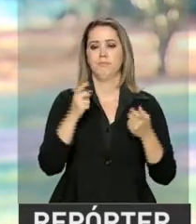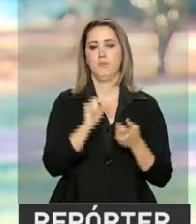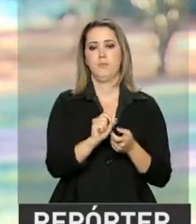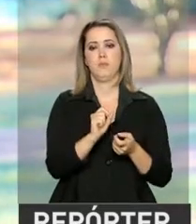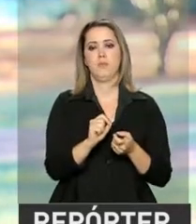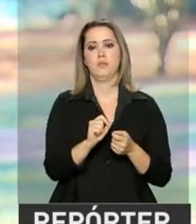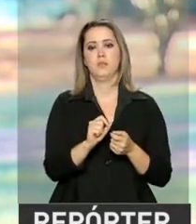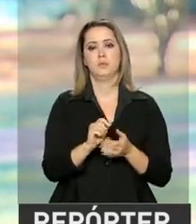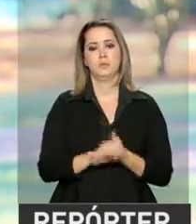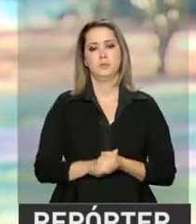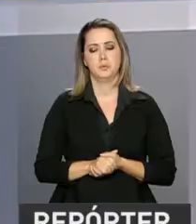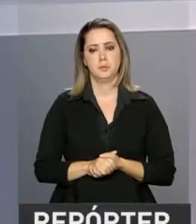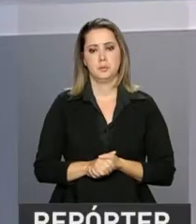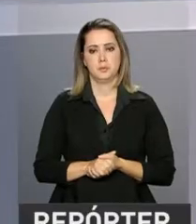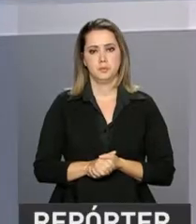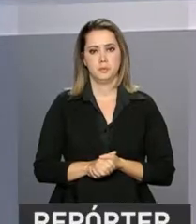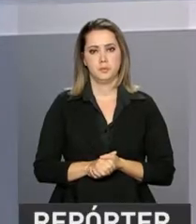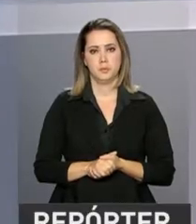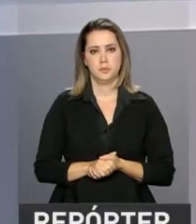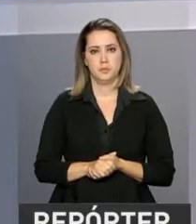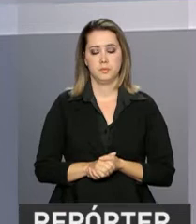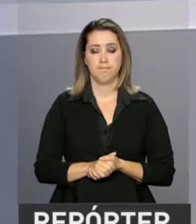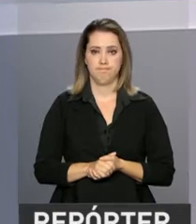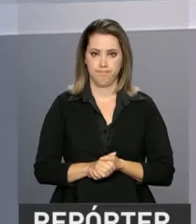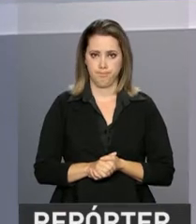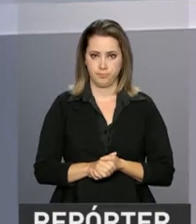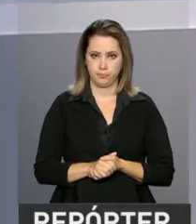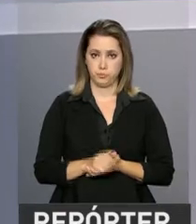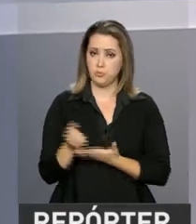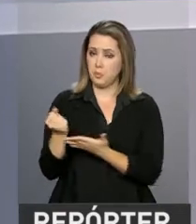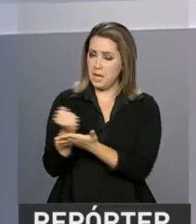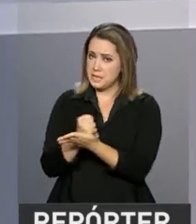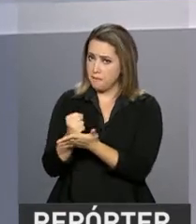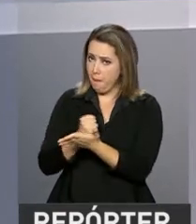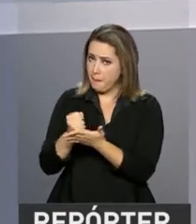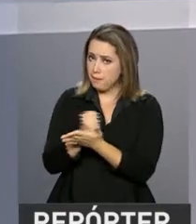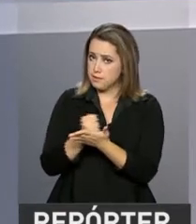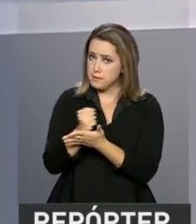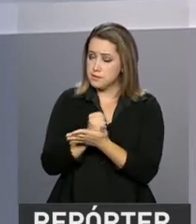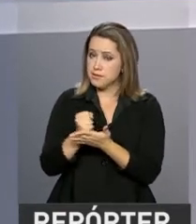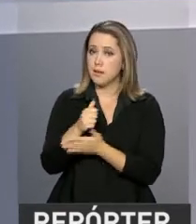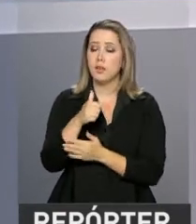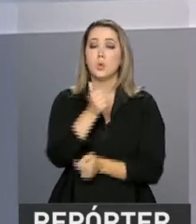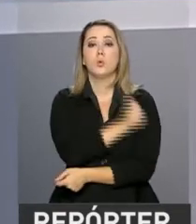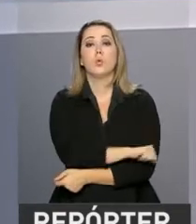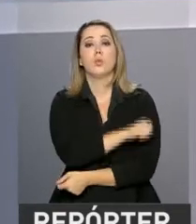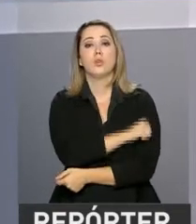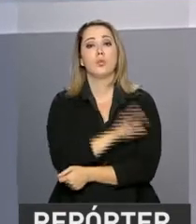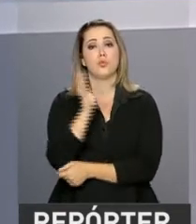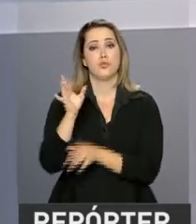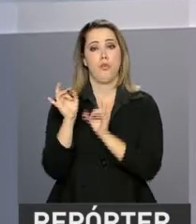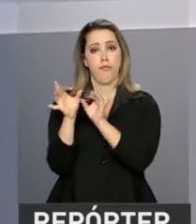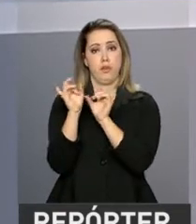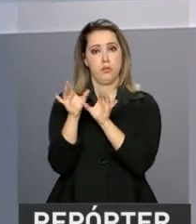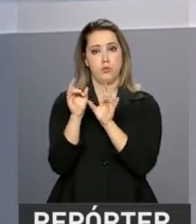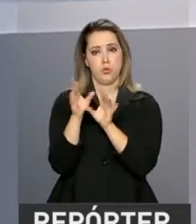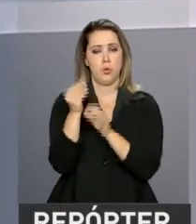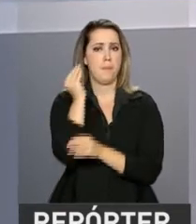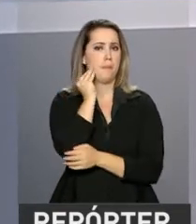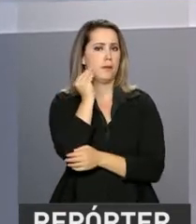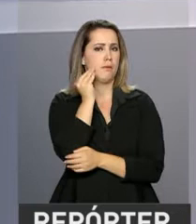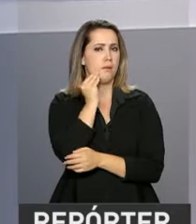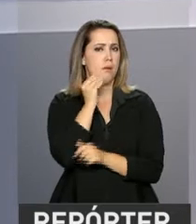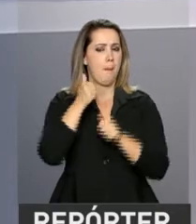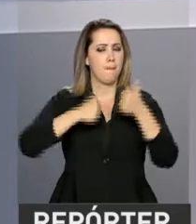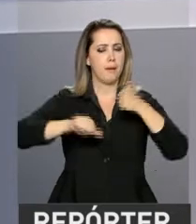a sua produção as farmácias do rio de janeiro já começaram a vender os testes rápidos para detectar